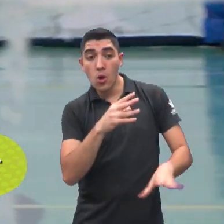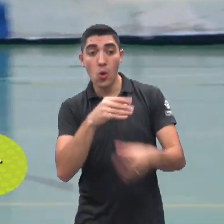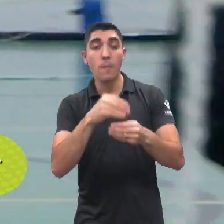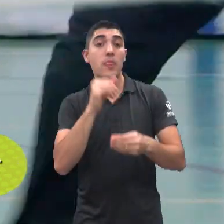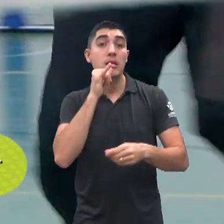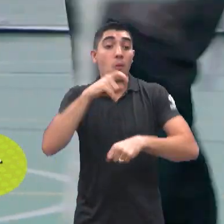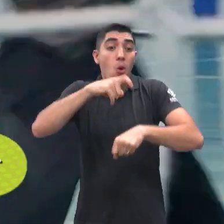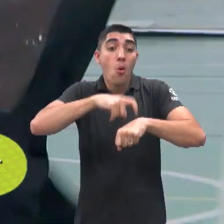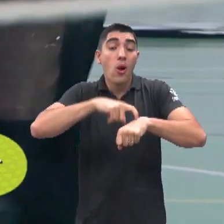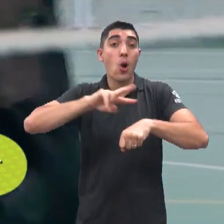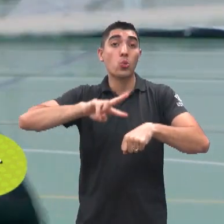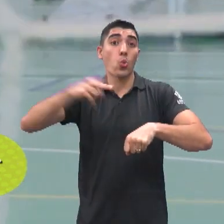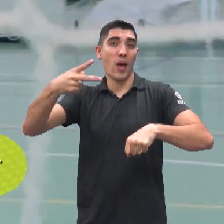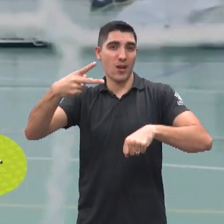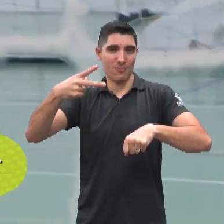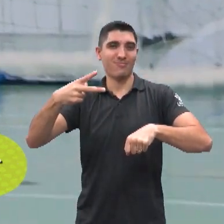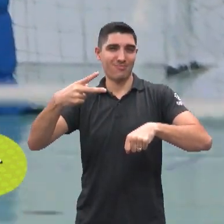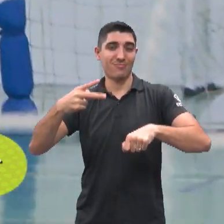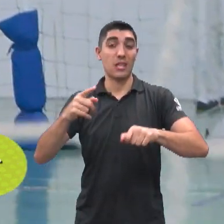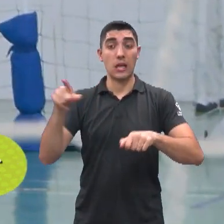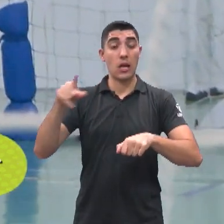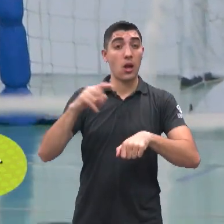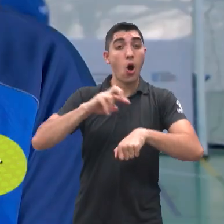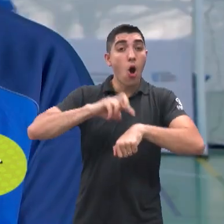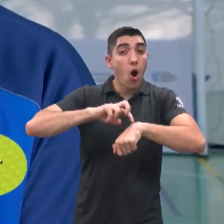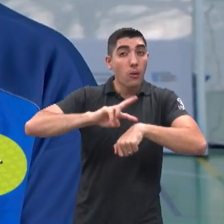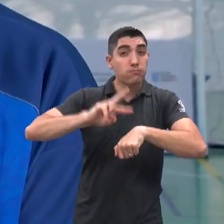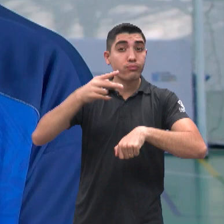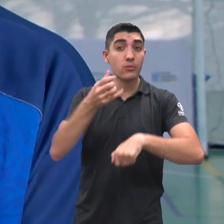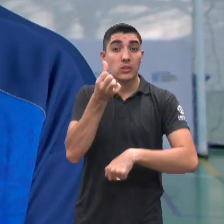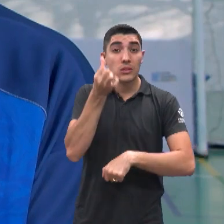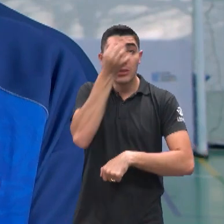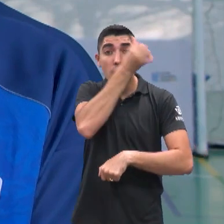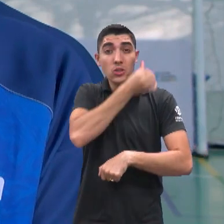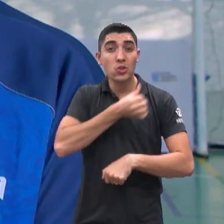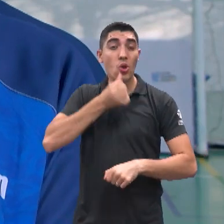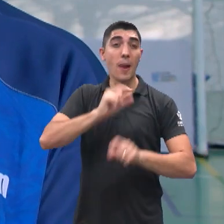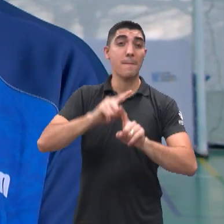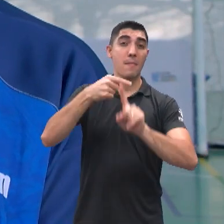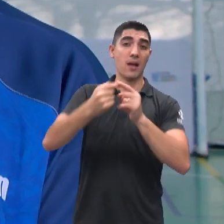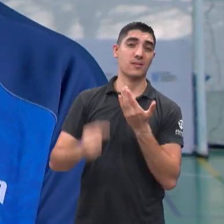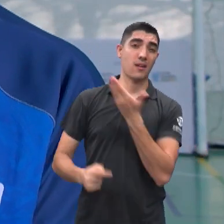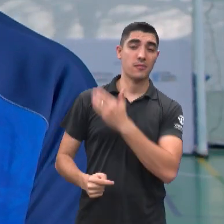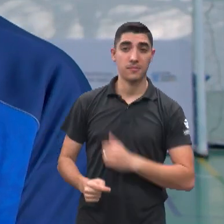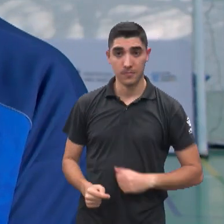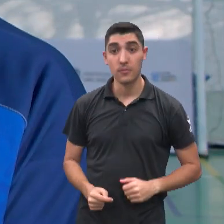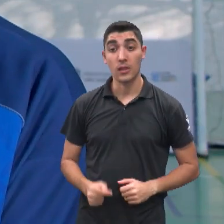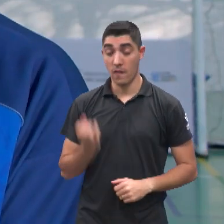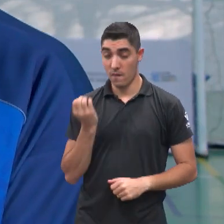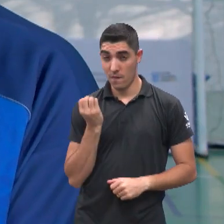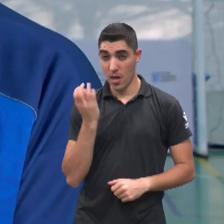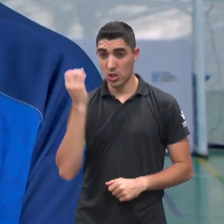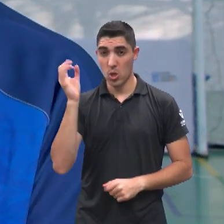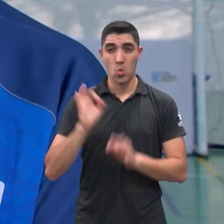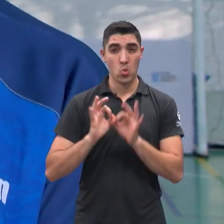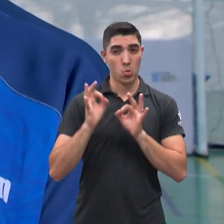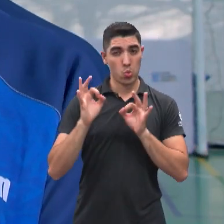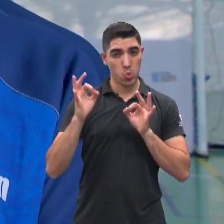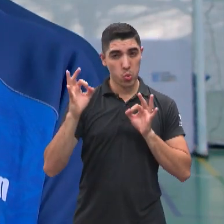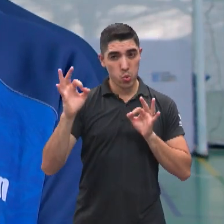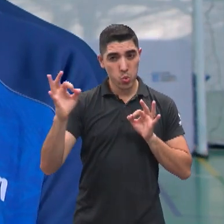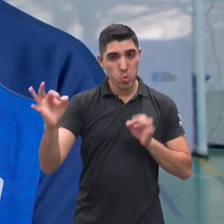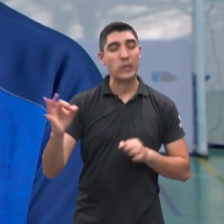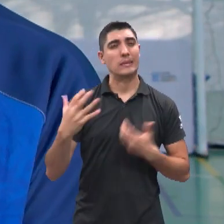horário, com diferença de 6 horas. Vamos ter uma viagem longa, uma viagem cansativa. Nós vamos chegar